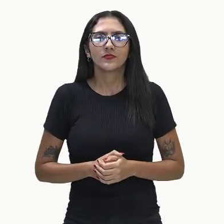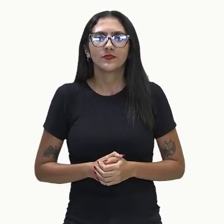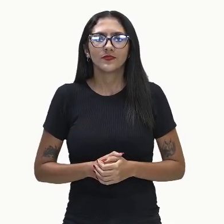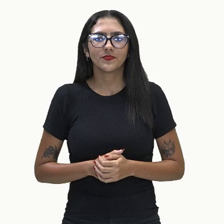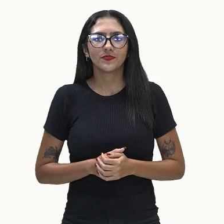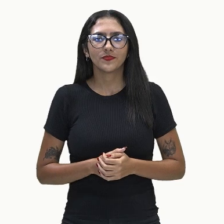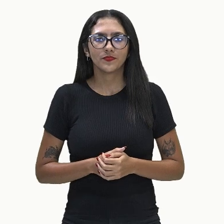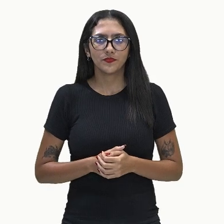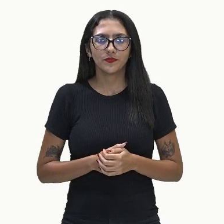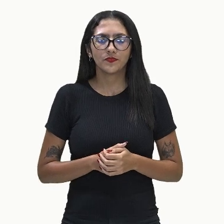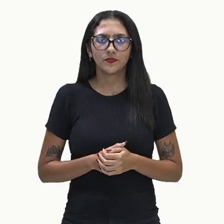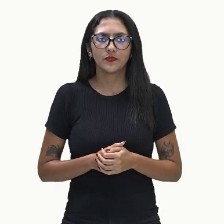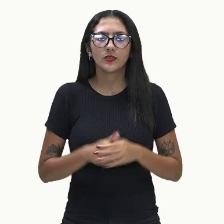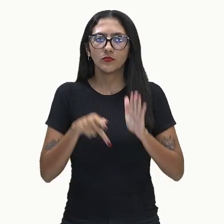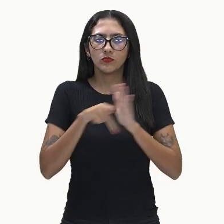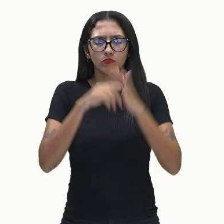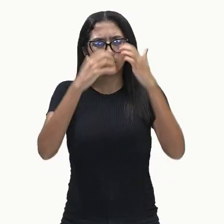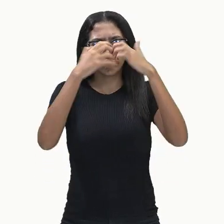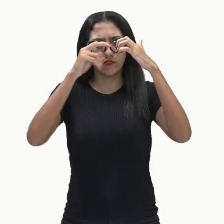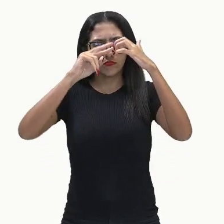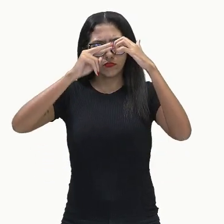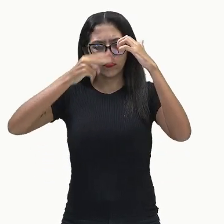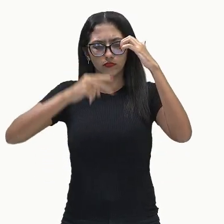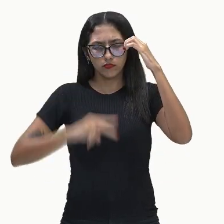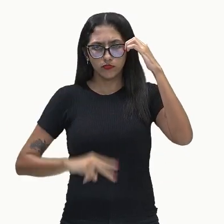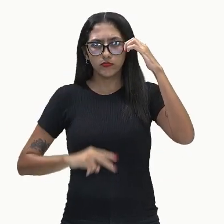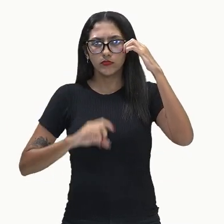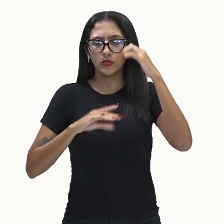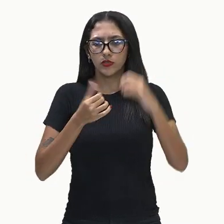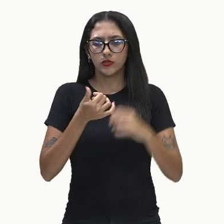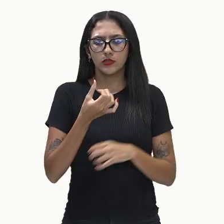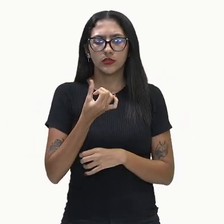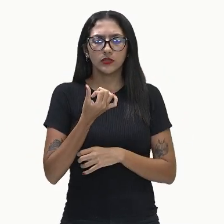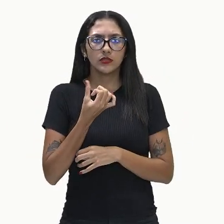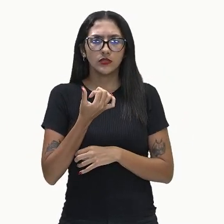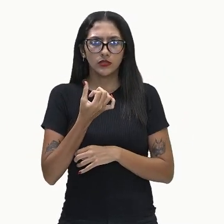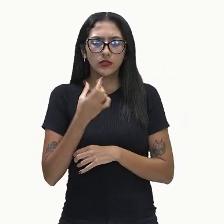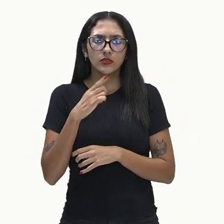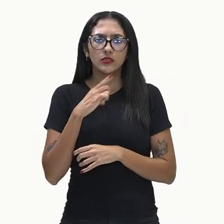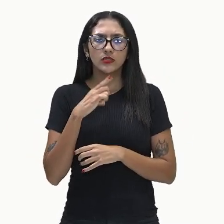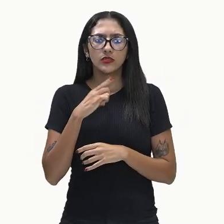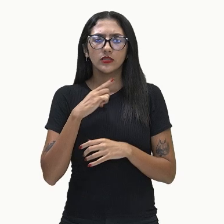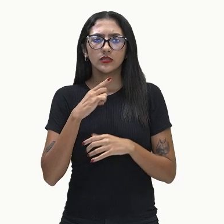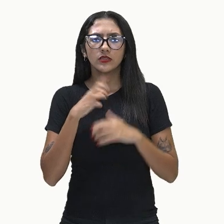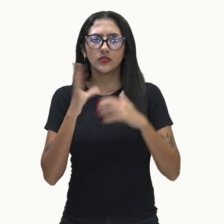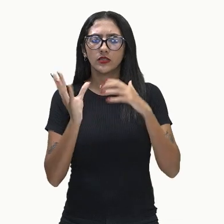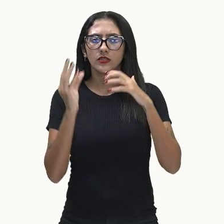de neurônios, 16 bilhões ficam dentro do nosso